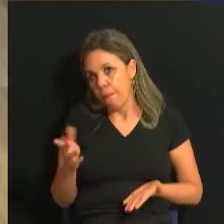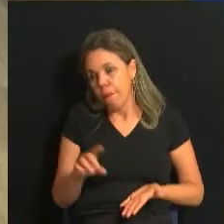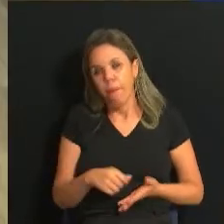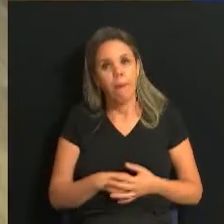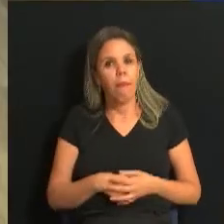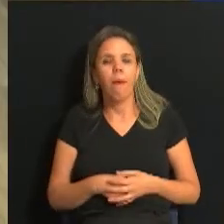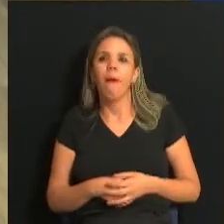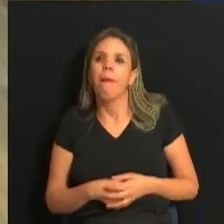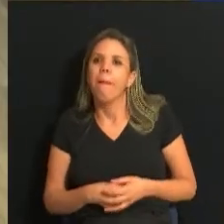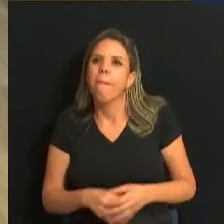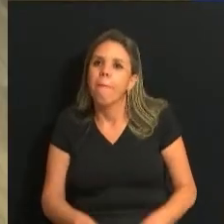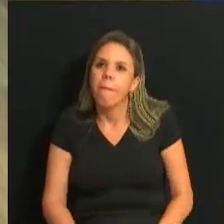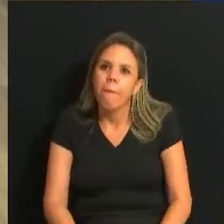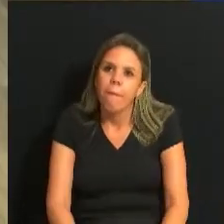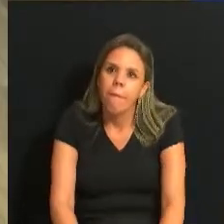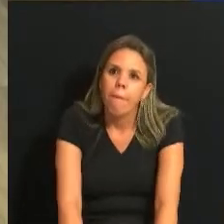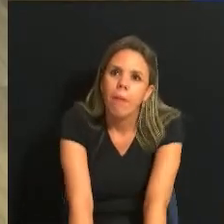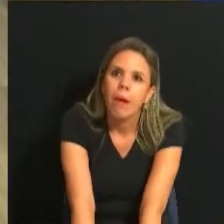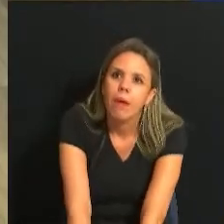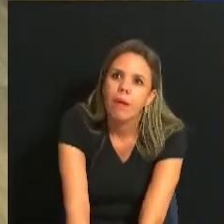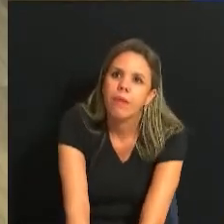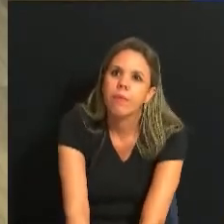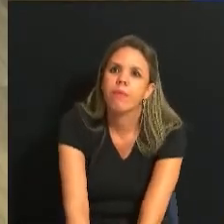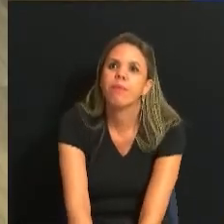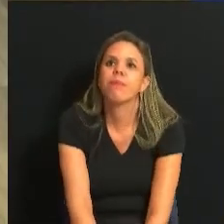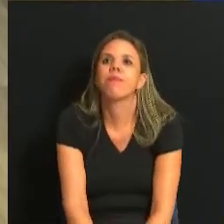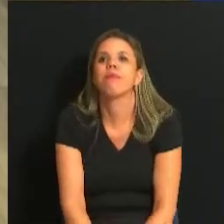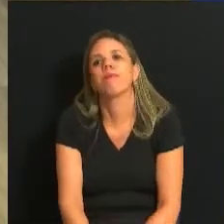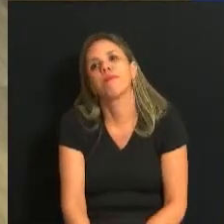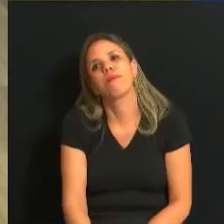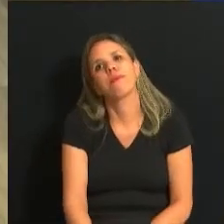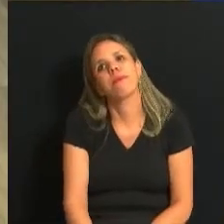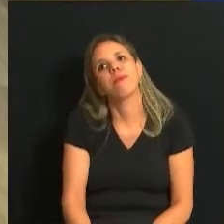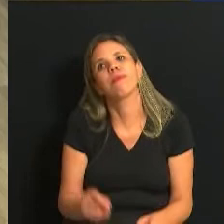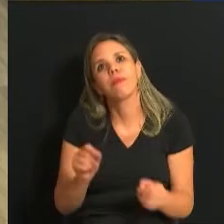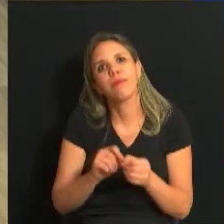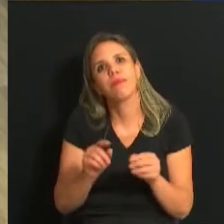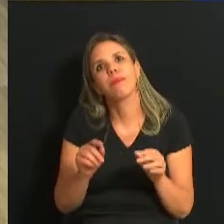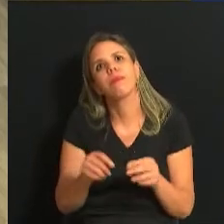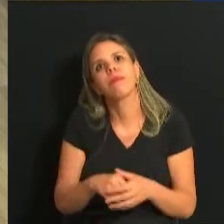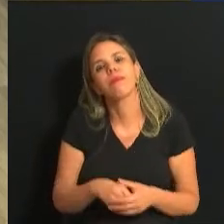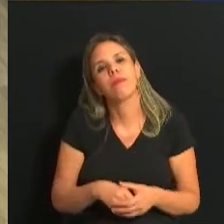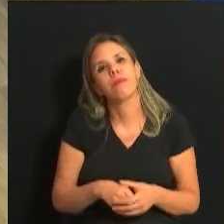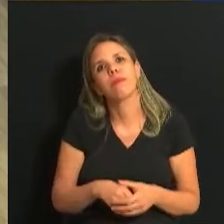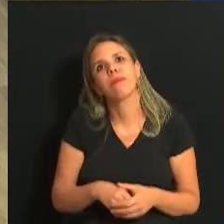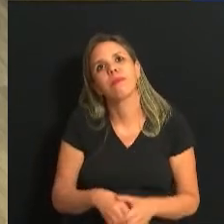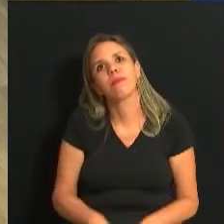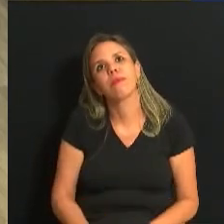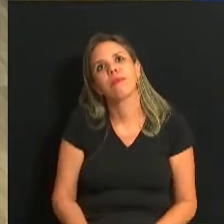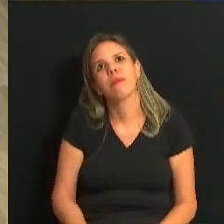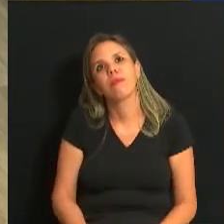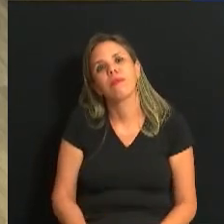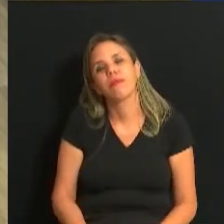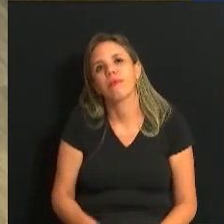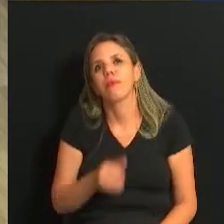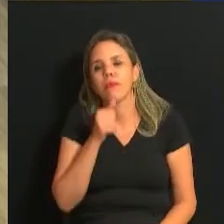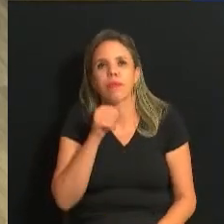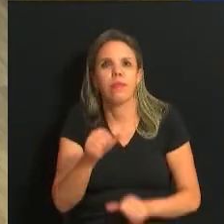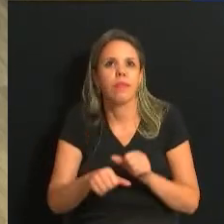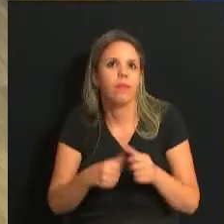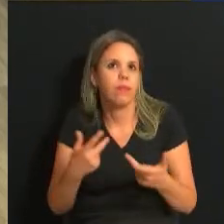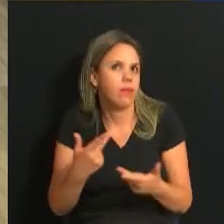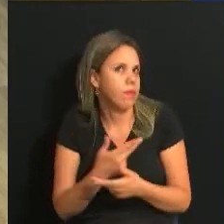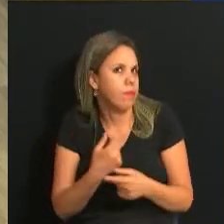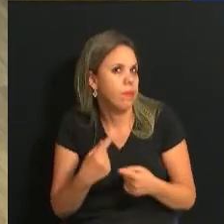então. Então assim, estamos fazendo isso errado, corta, vamos rever. Por que